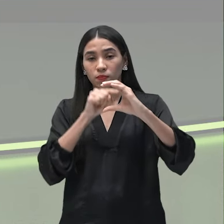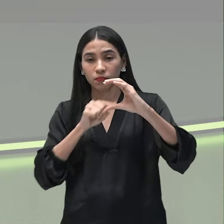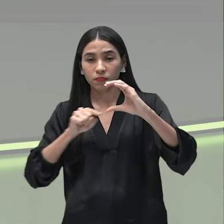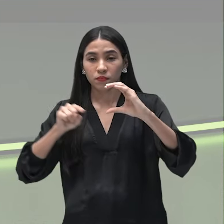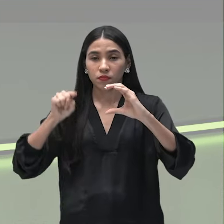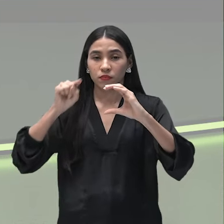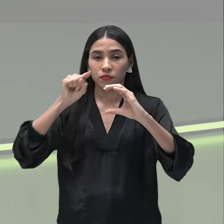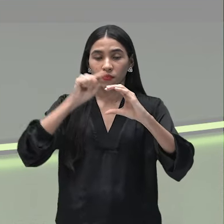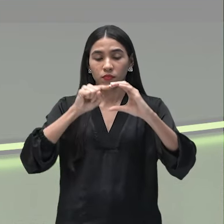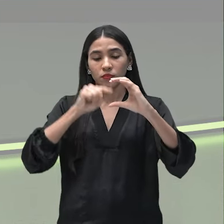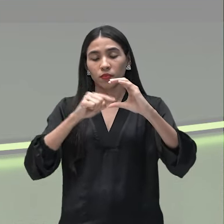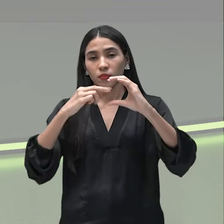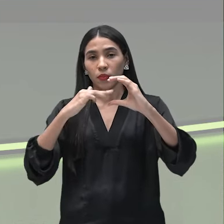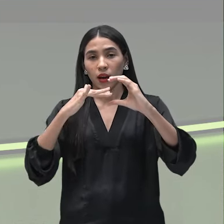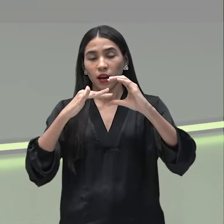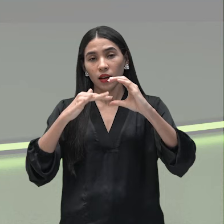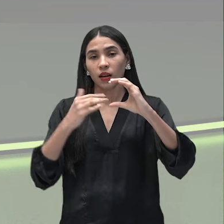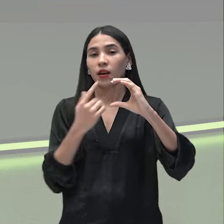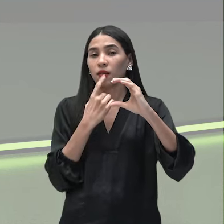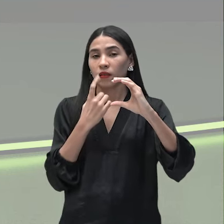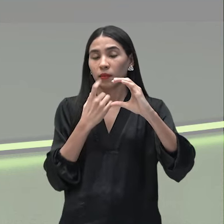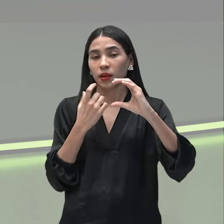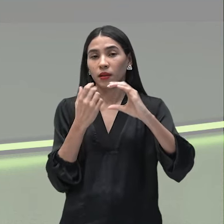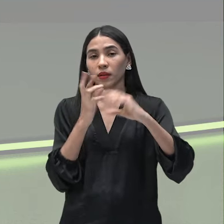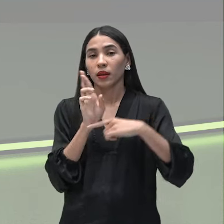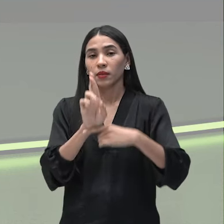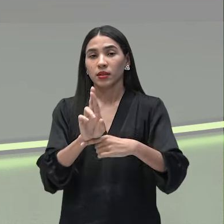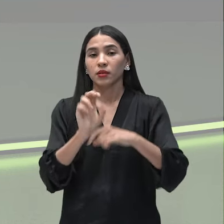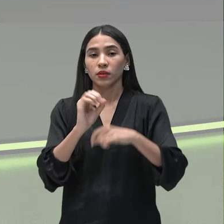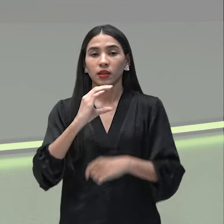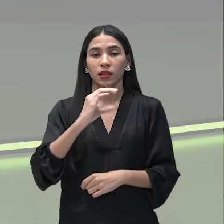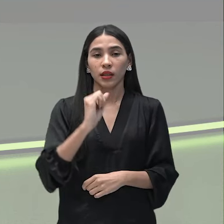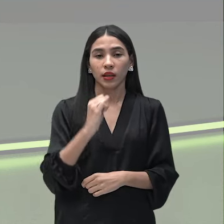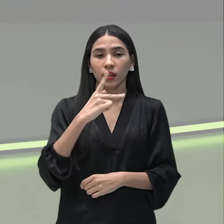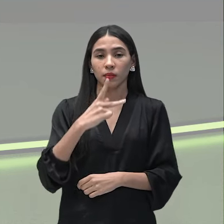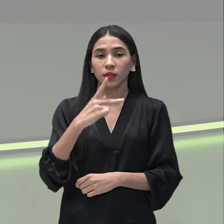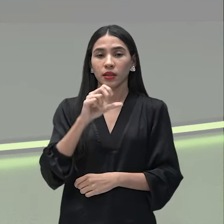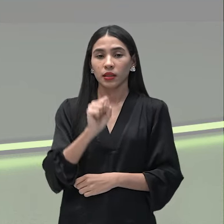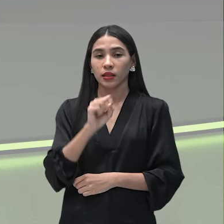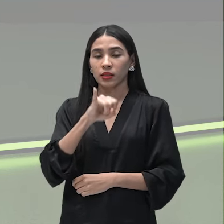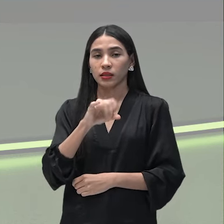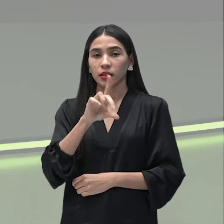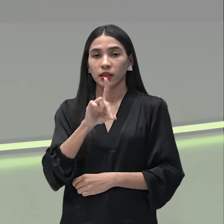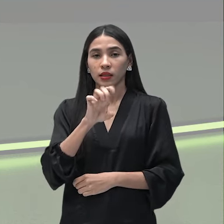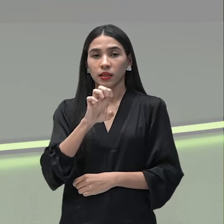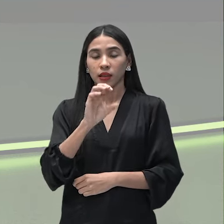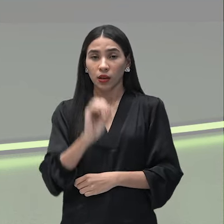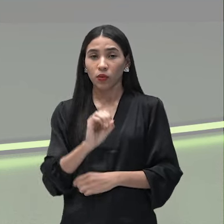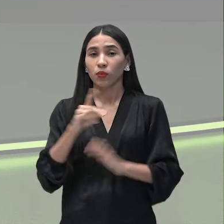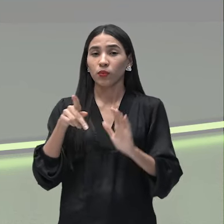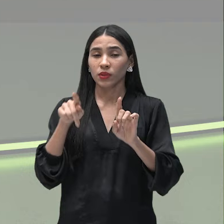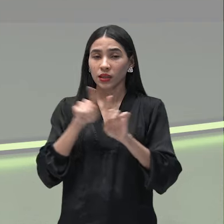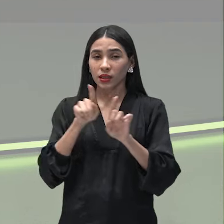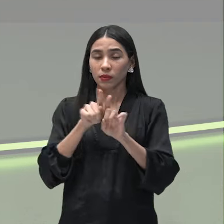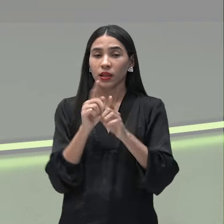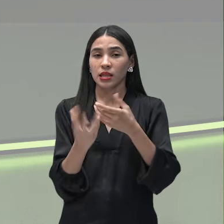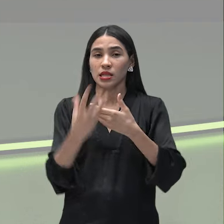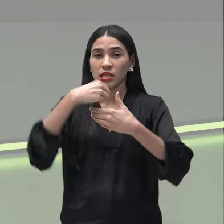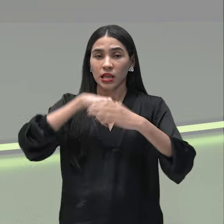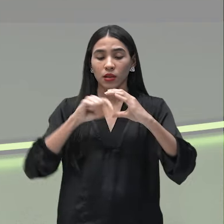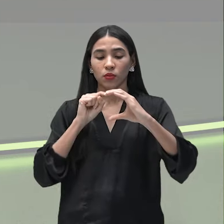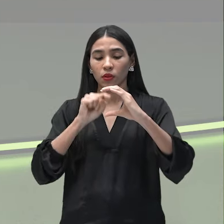linha aqui em vermelho, ele apresenta aqui o capicídio. O capicídio ele é formado por proteínas, né? Então ele